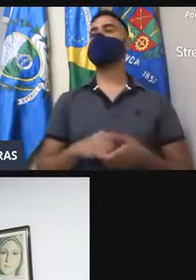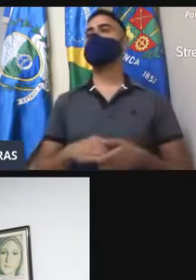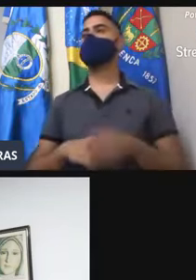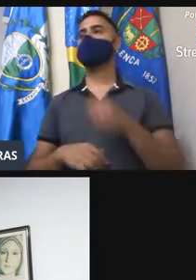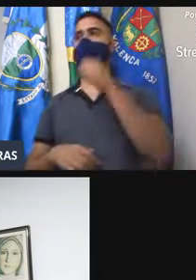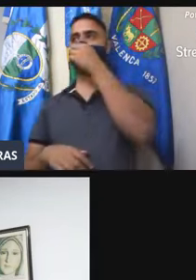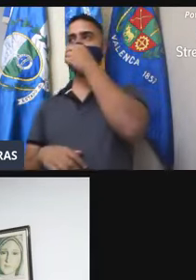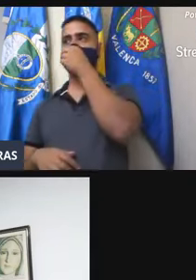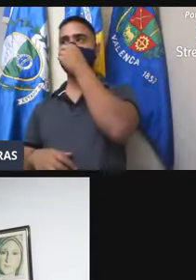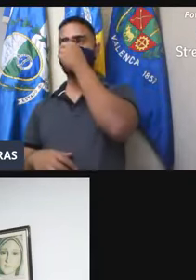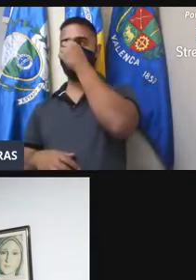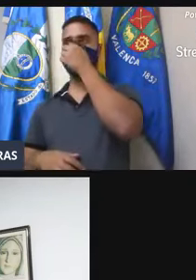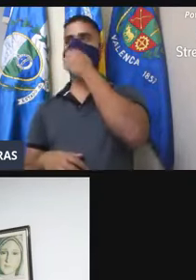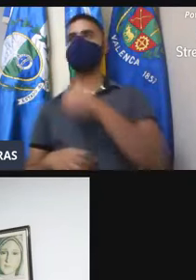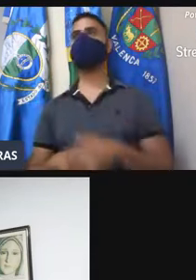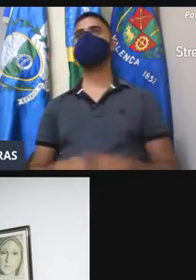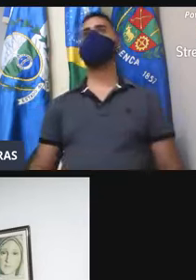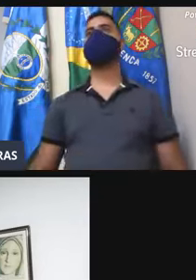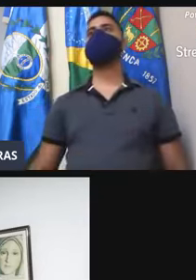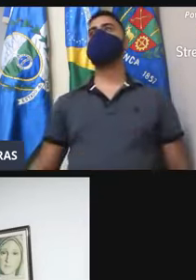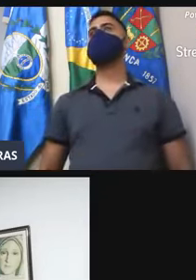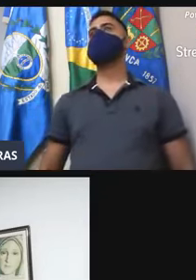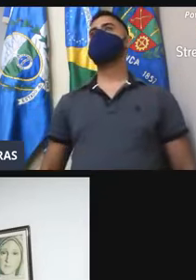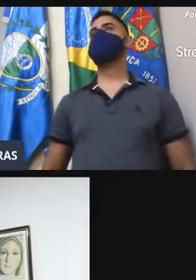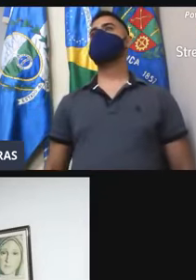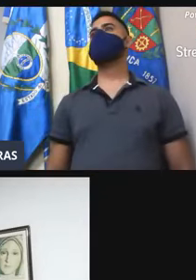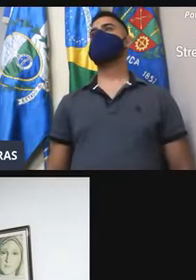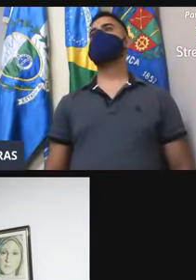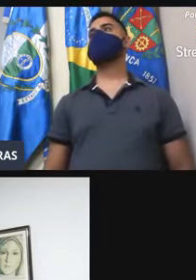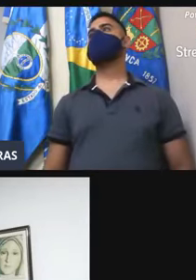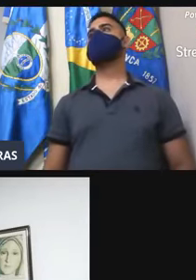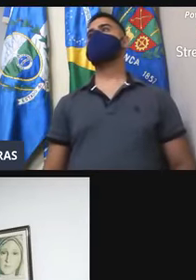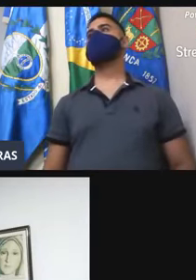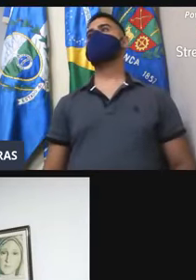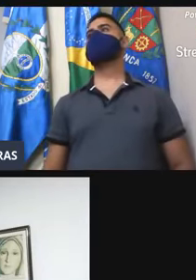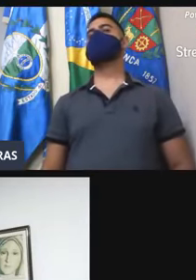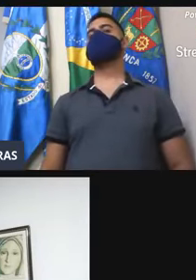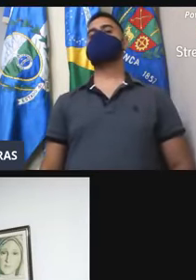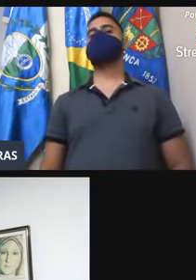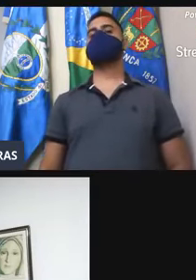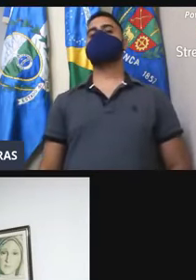Sim? Boa sorte. Obrigada. Vereador Saulo de Tarso.